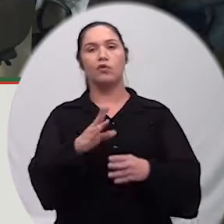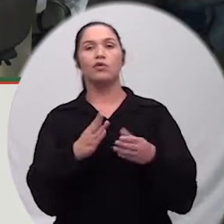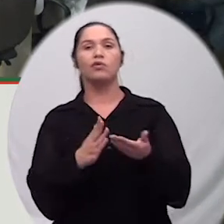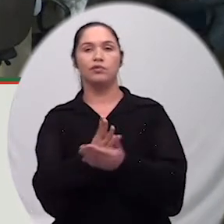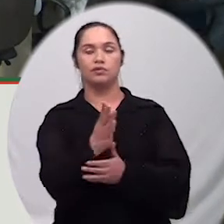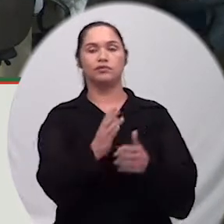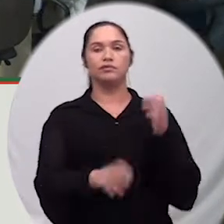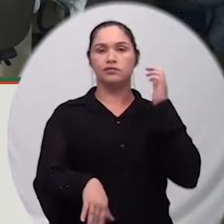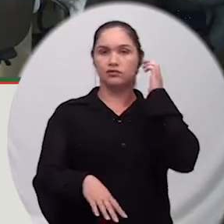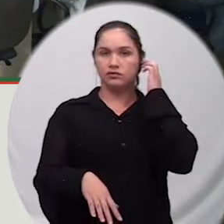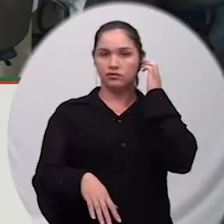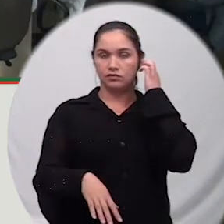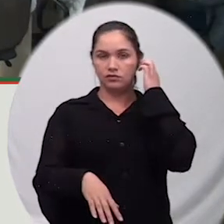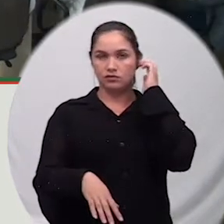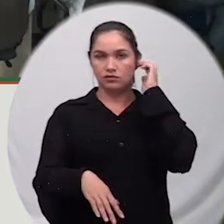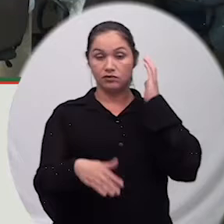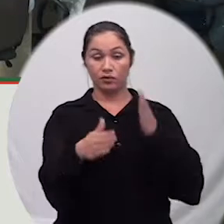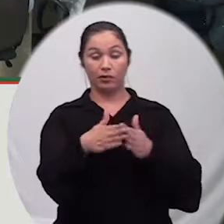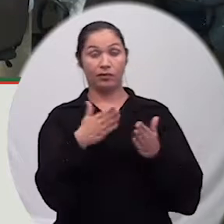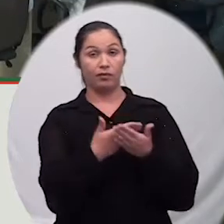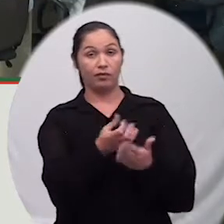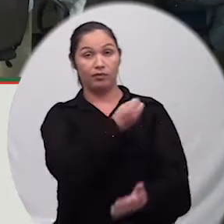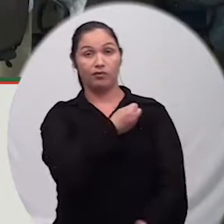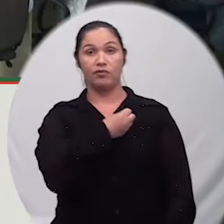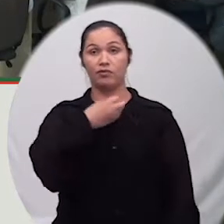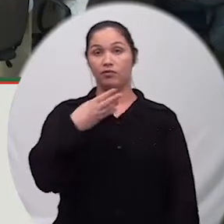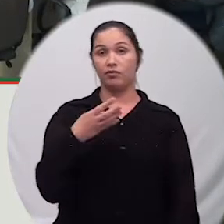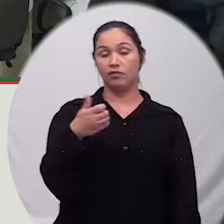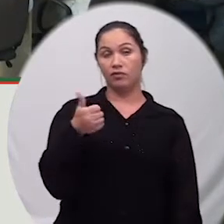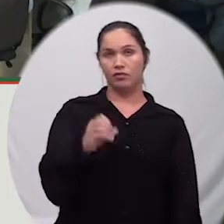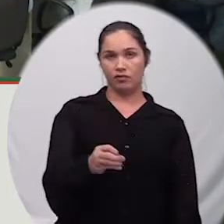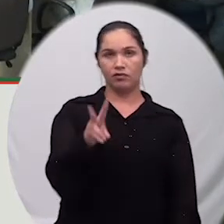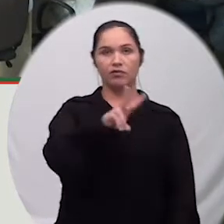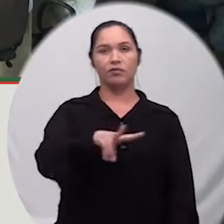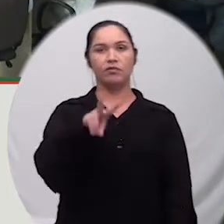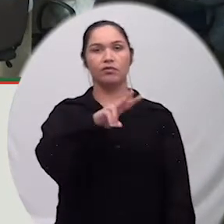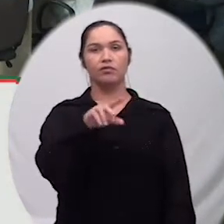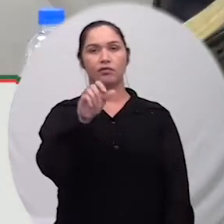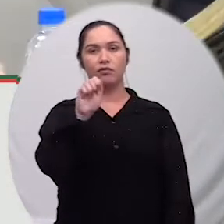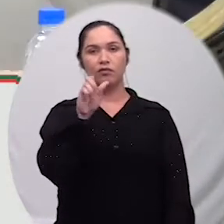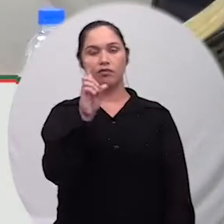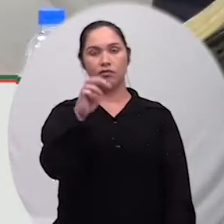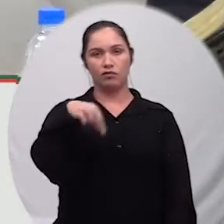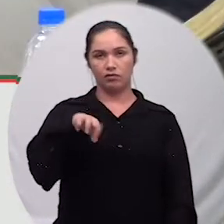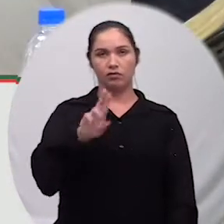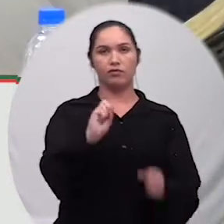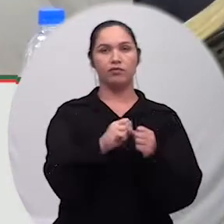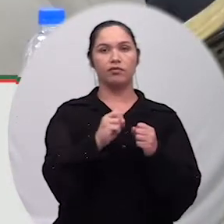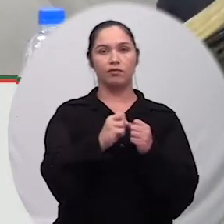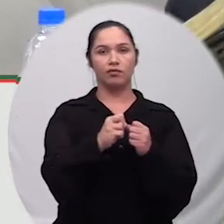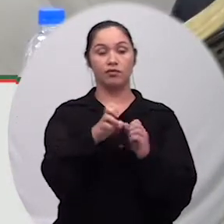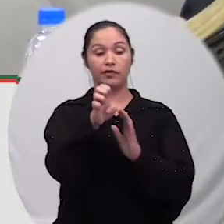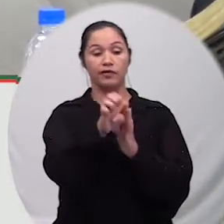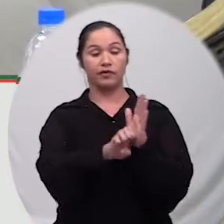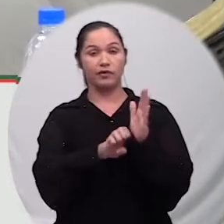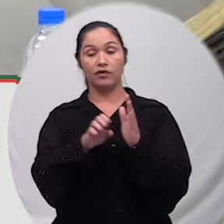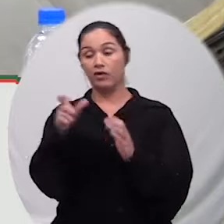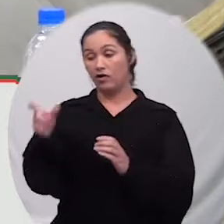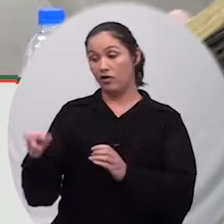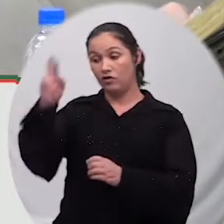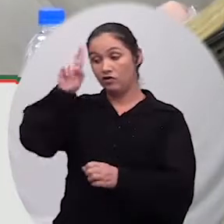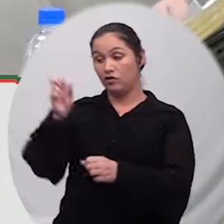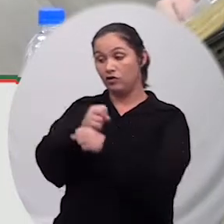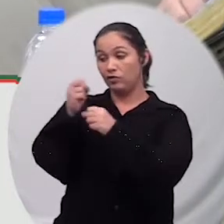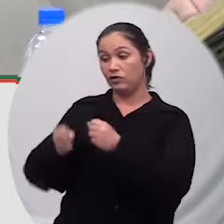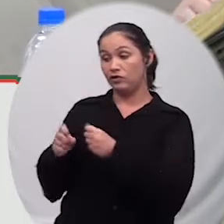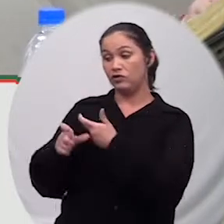unanimidade. Requerimento número 410/18, autoria vereador Ademir Honorato, assunto envio de expediente ao chefe